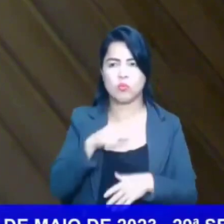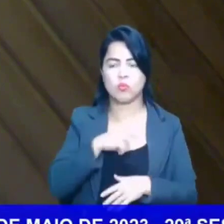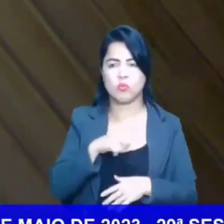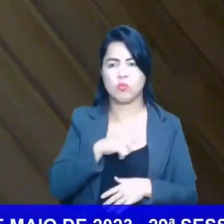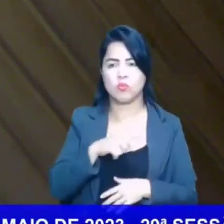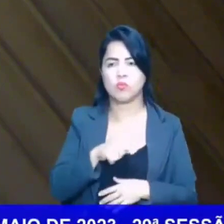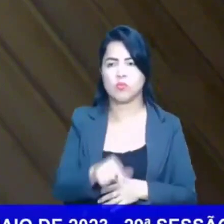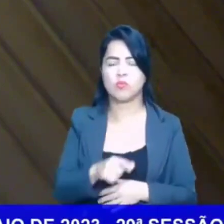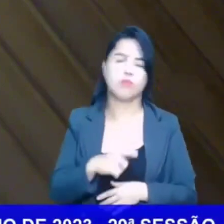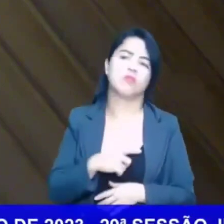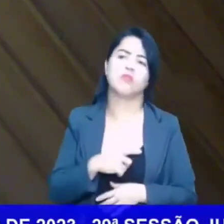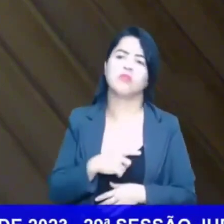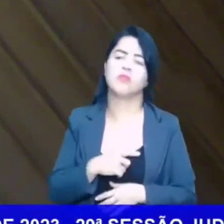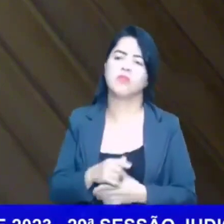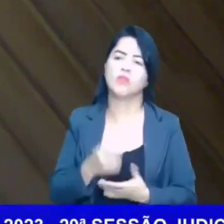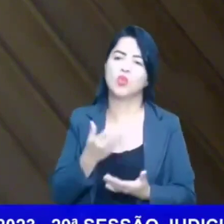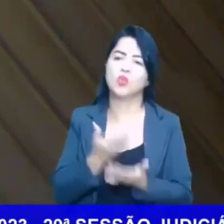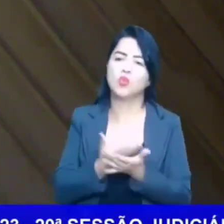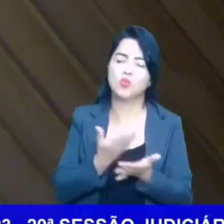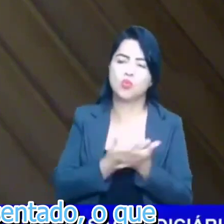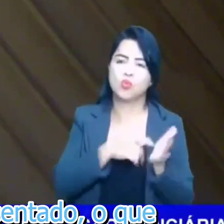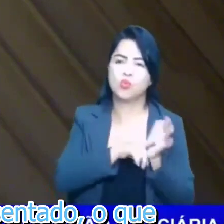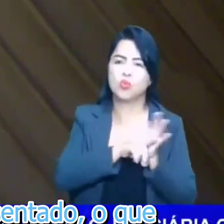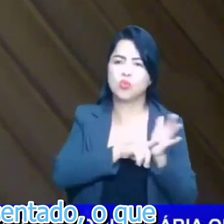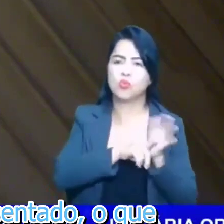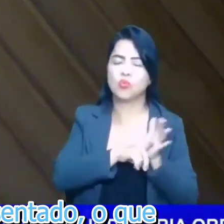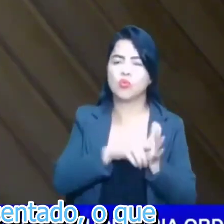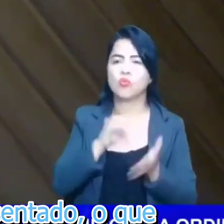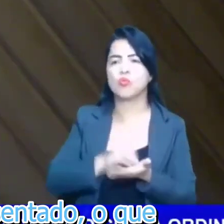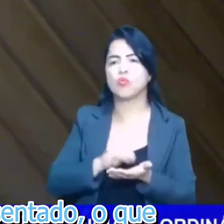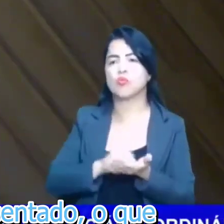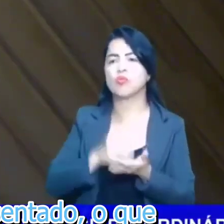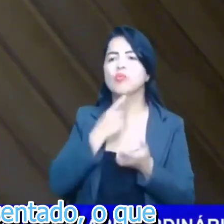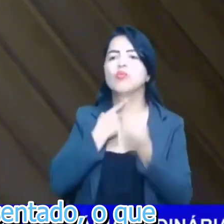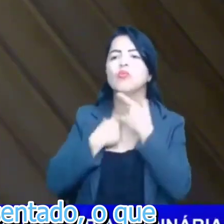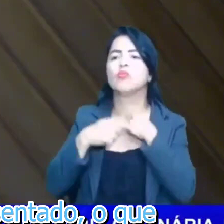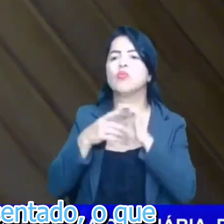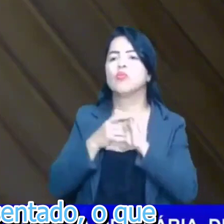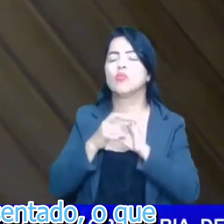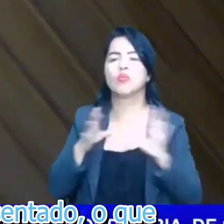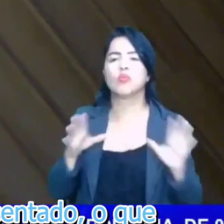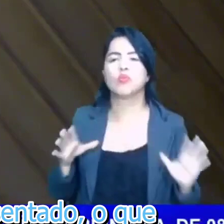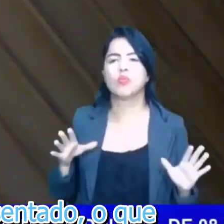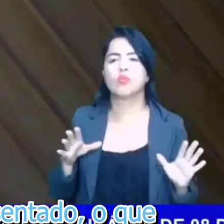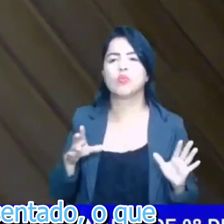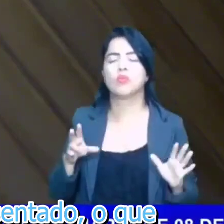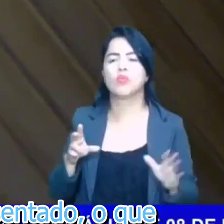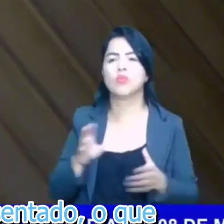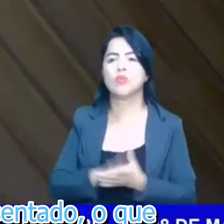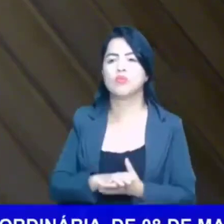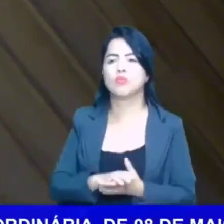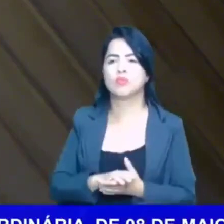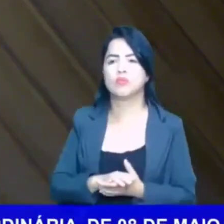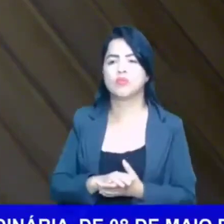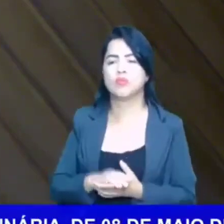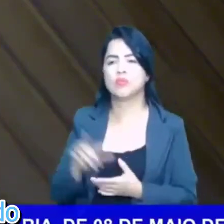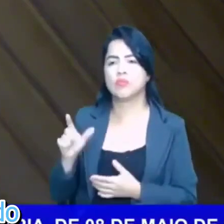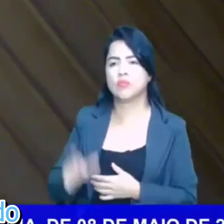Nesse determinado caso em estudo, além de ausência de vontade livre e consciente do